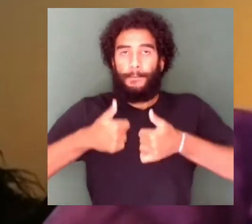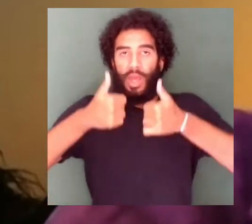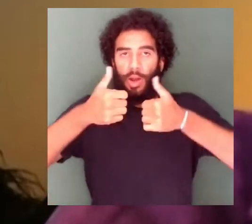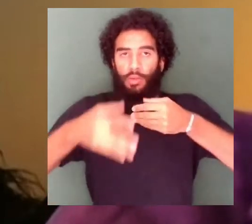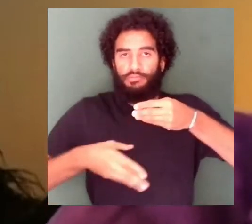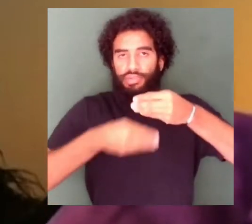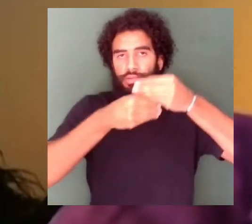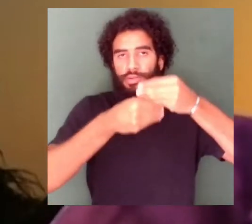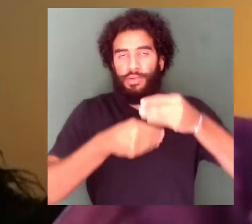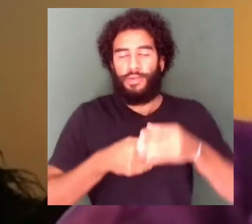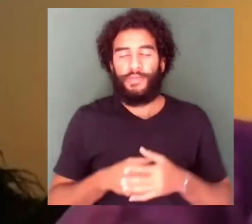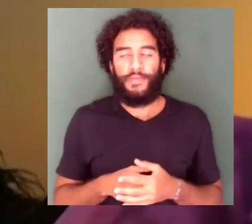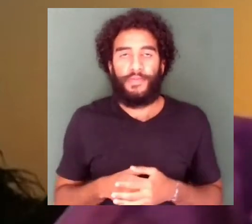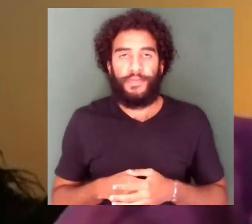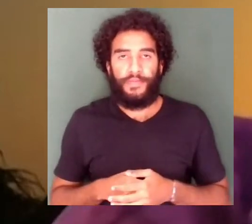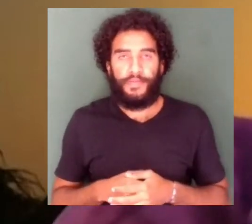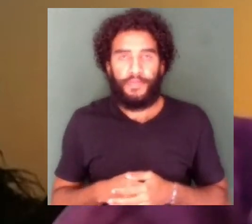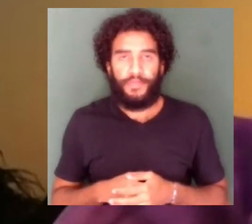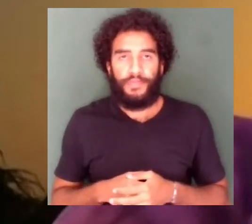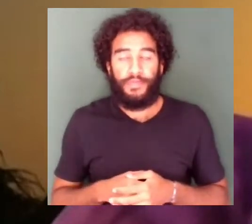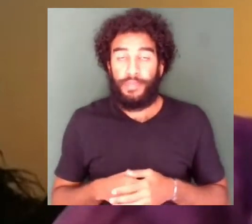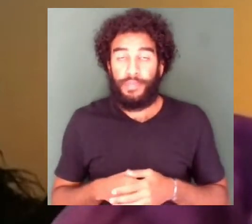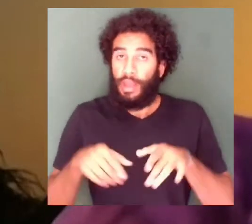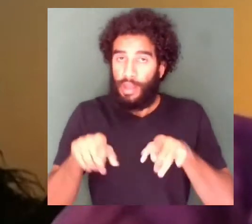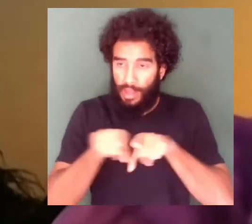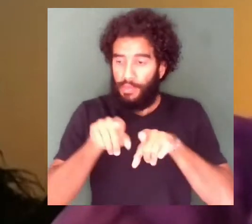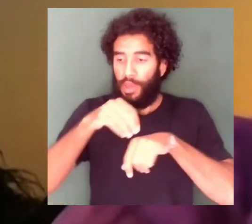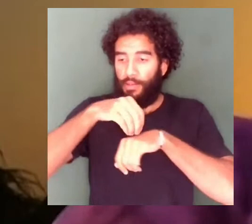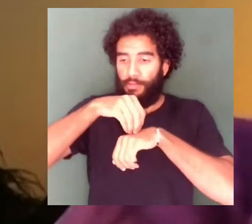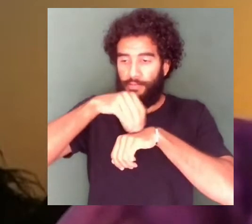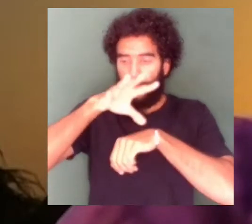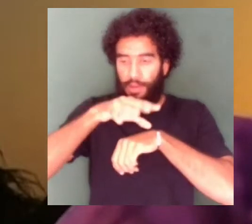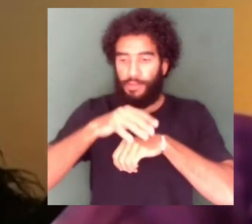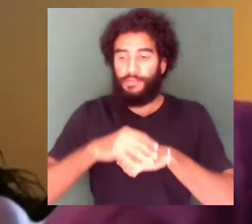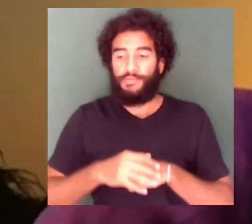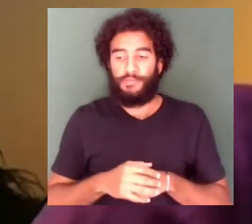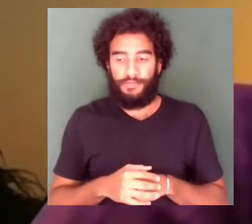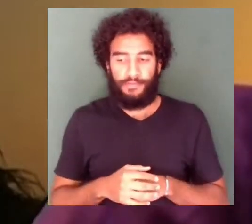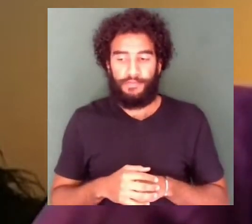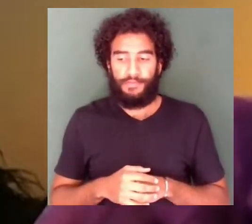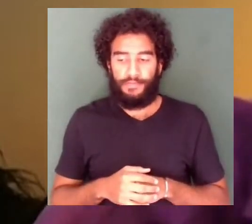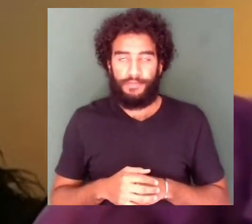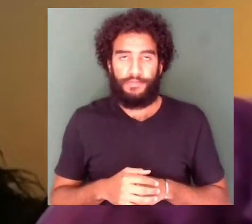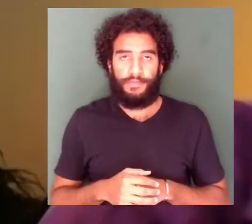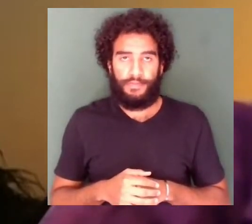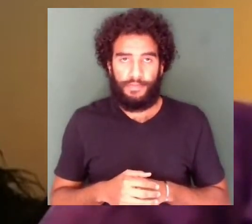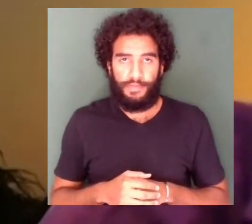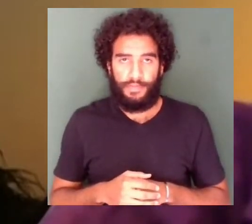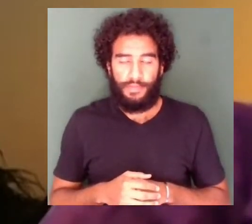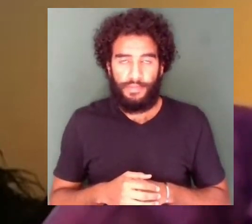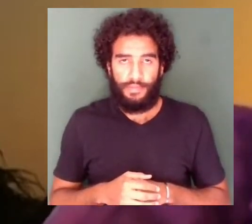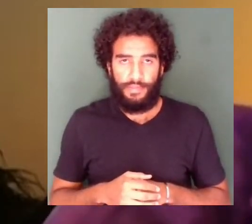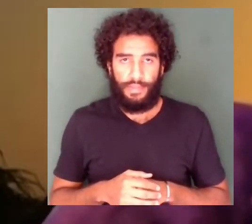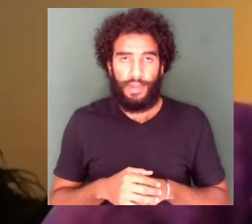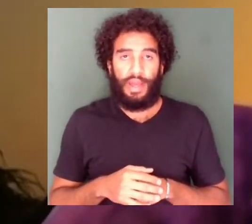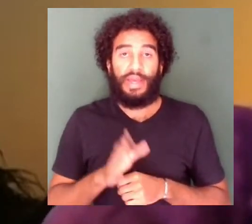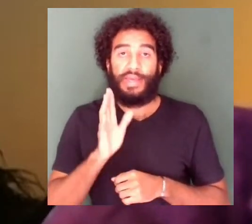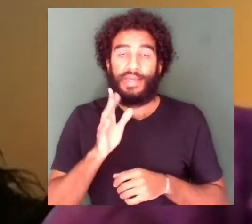fim, eu queria dar um spoiler aqui, tá? E já convidar de